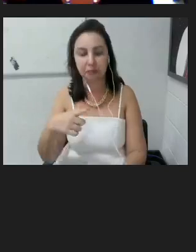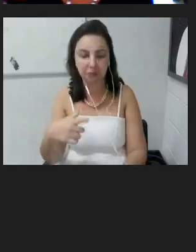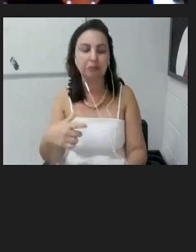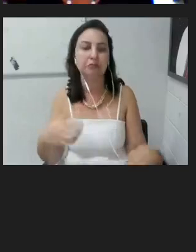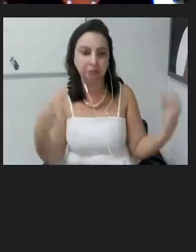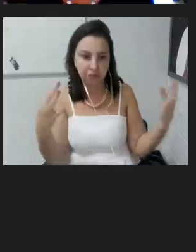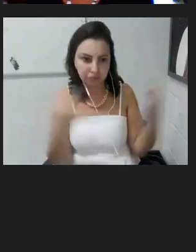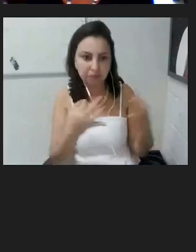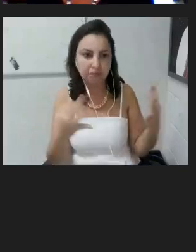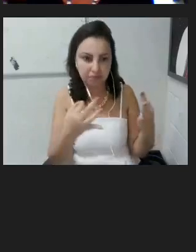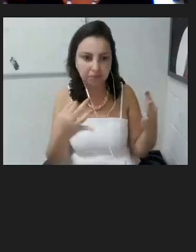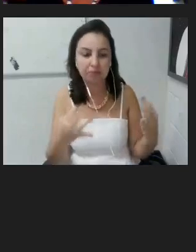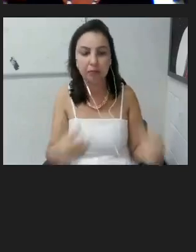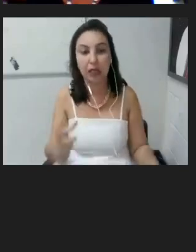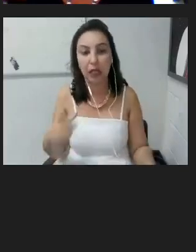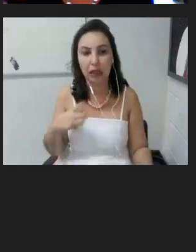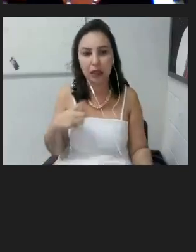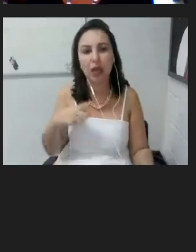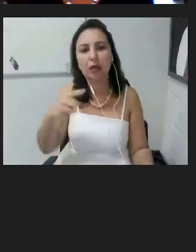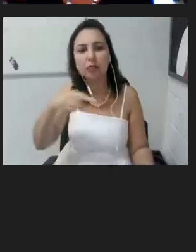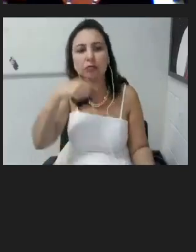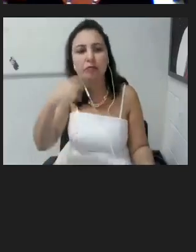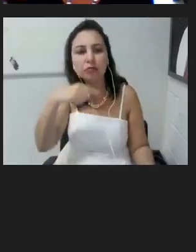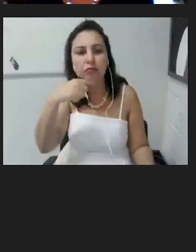Perfeito. E tem um questionamento aqui.